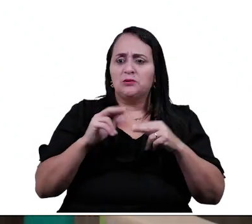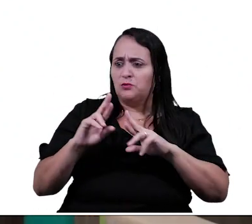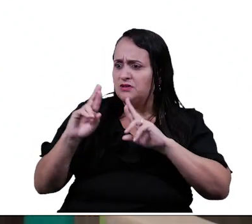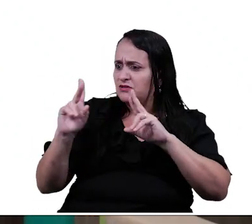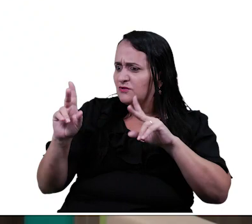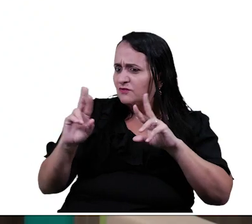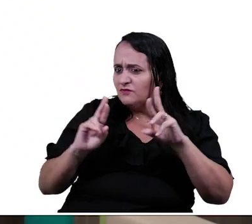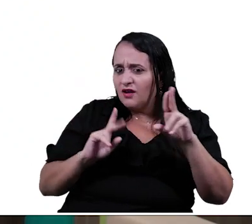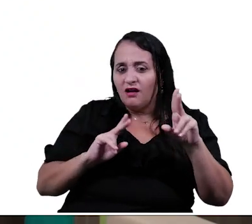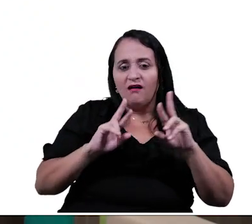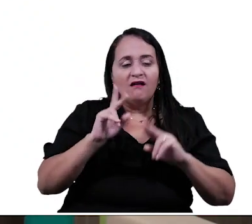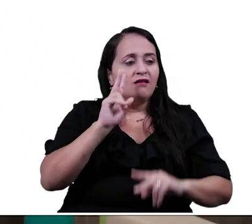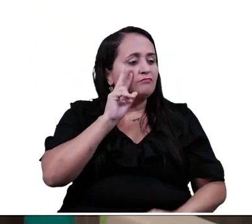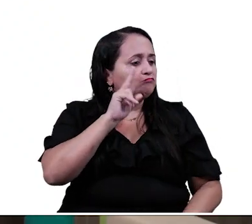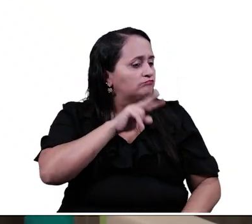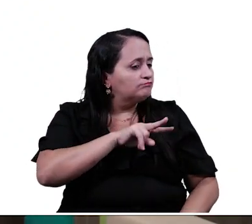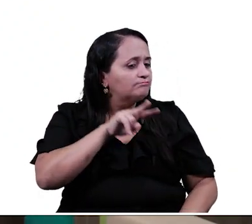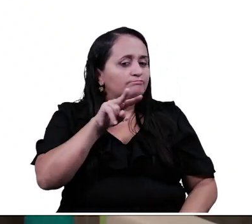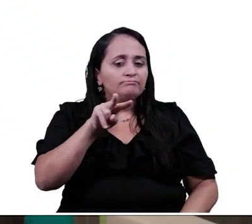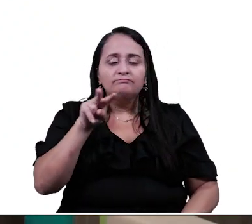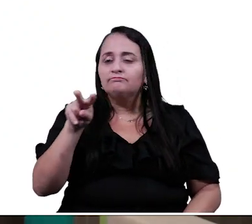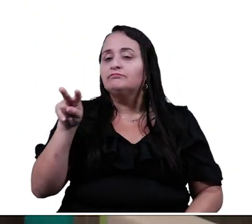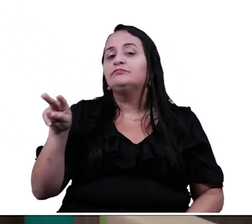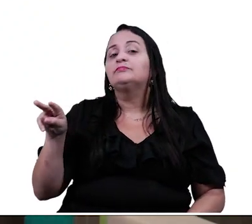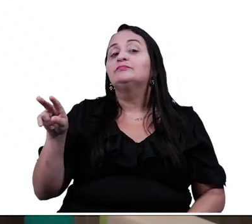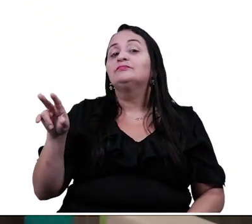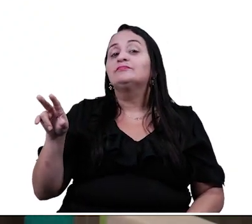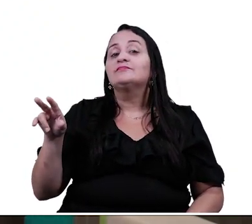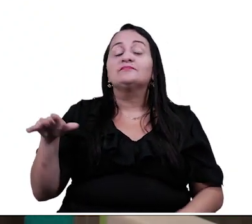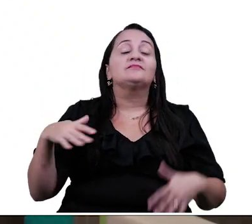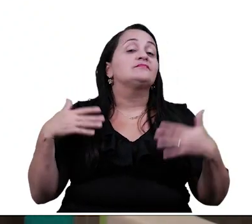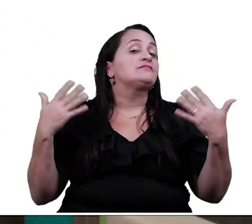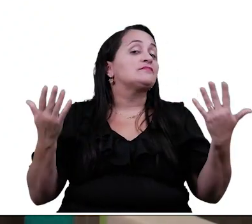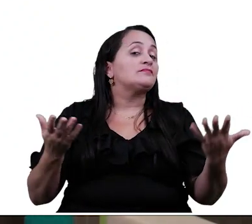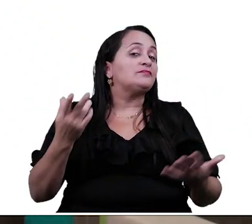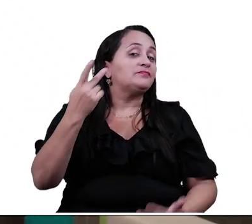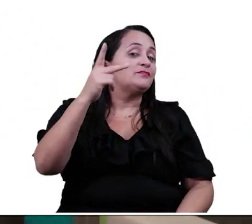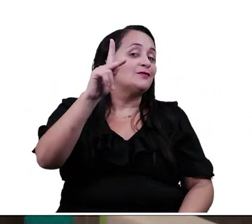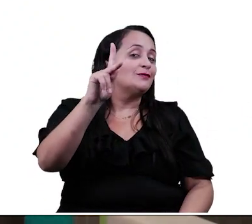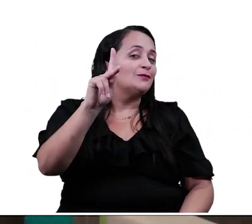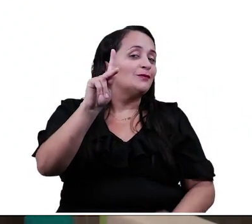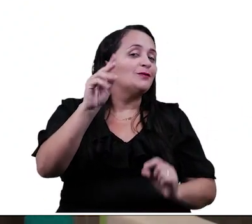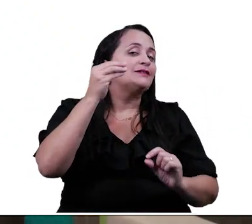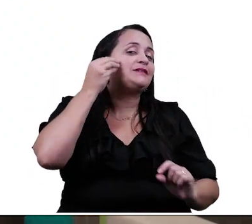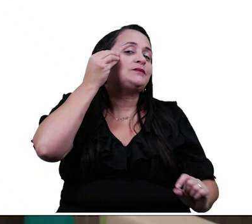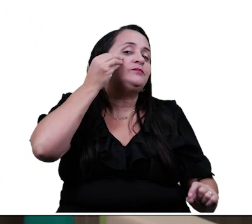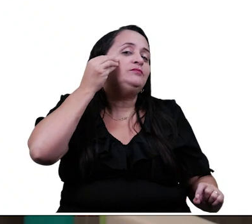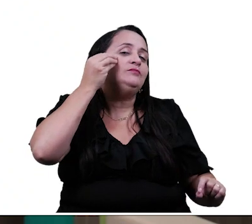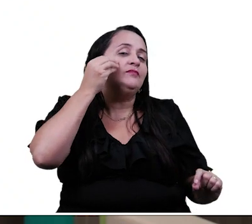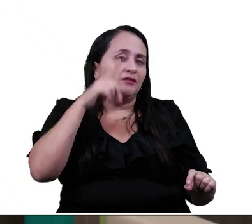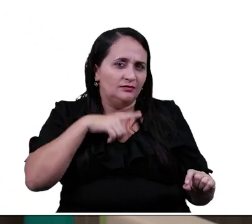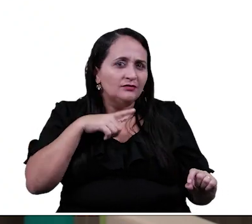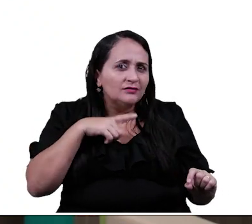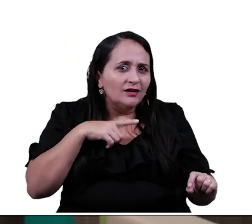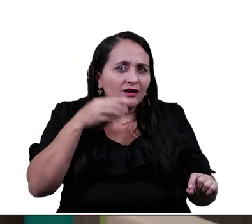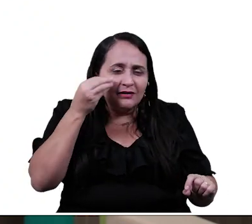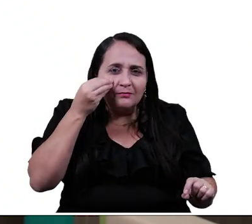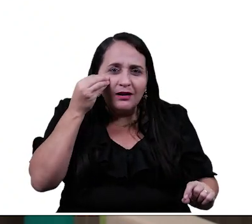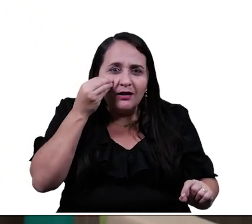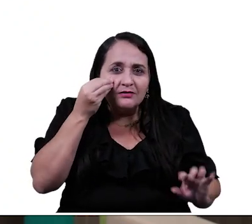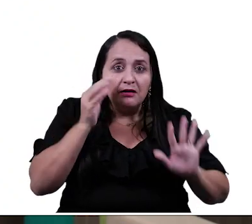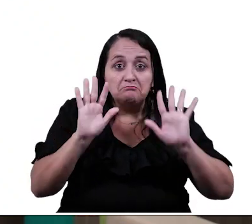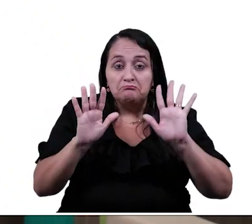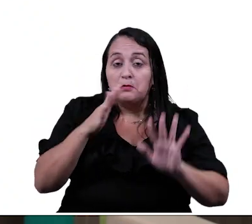coisas diferentes. Então, qual é a sua experiência de feira? Será que você